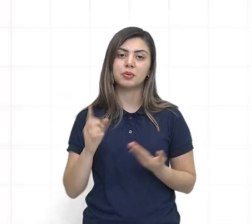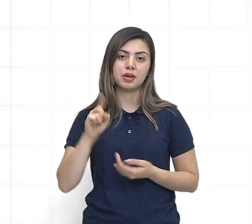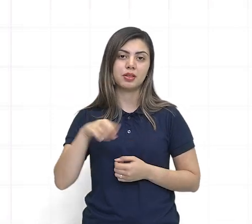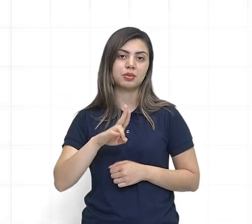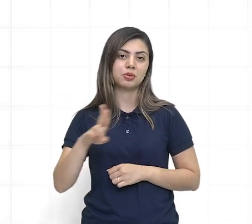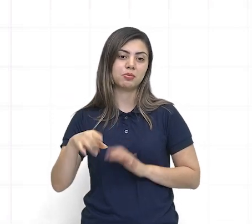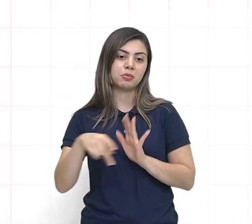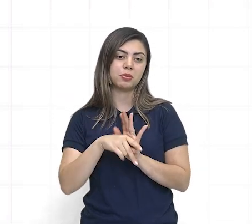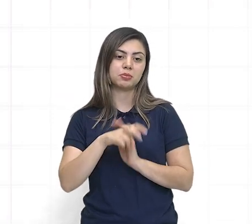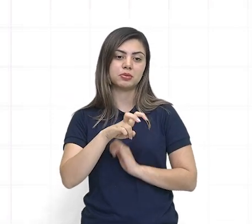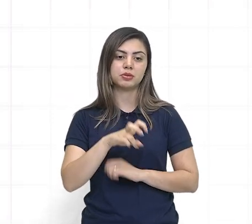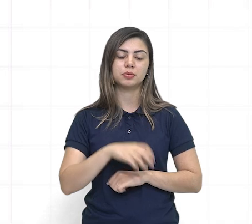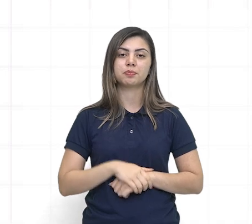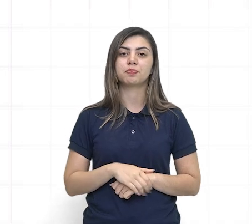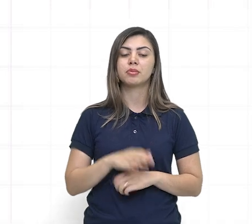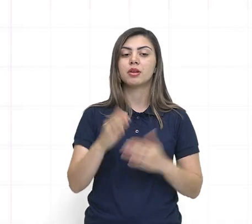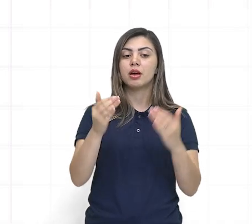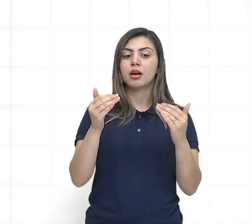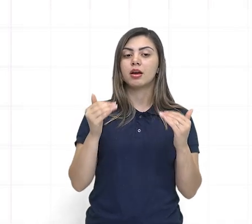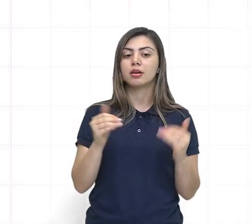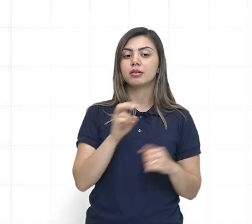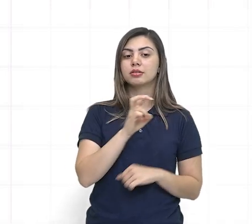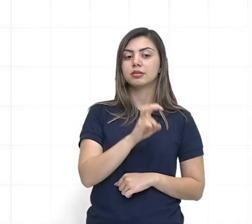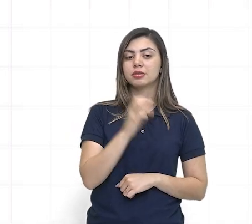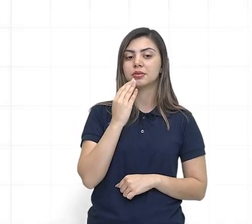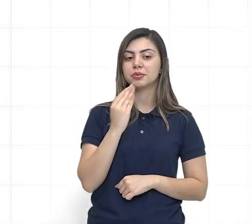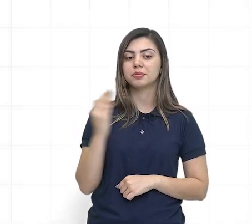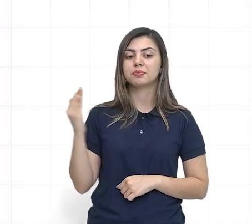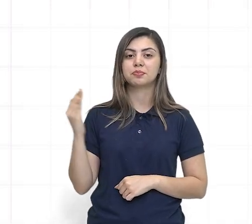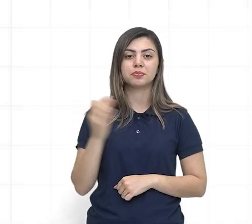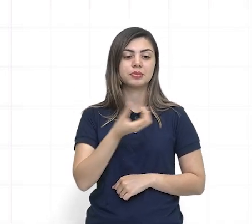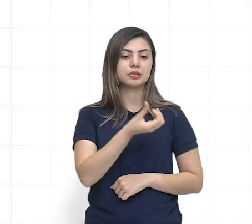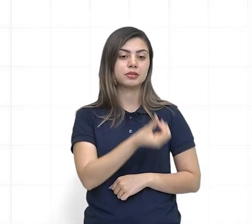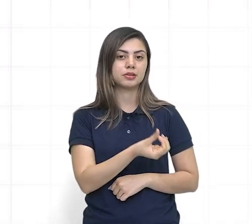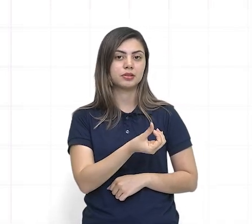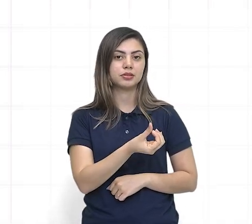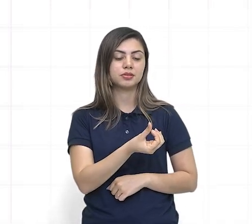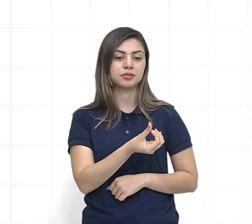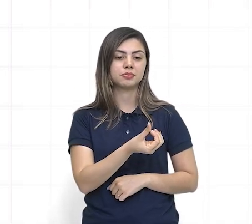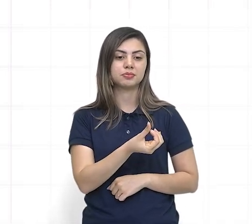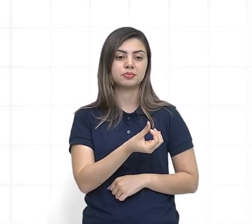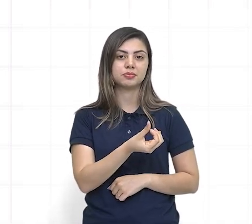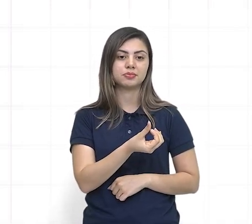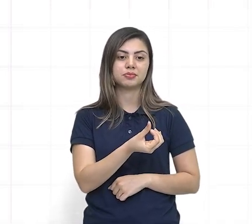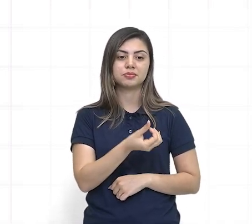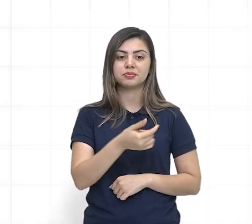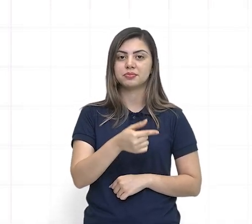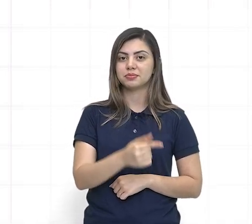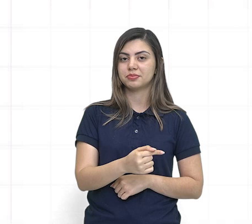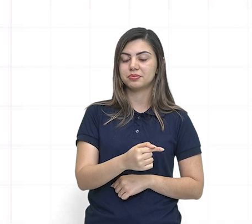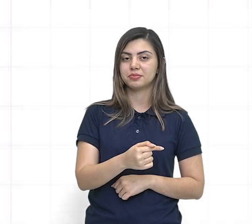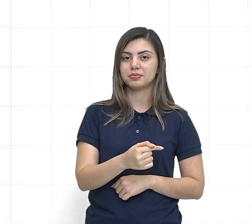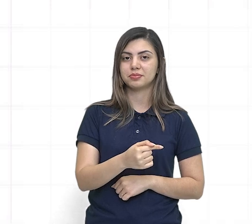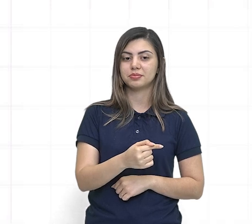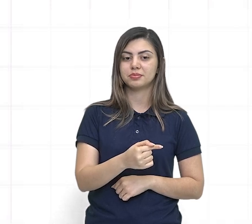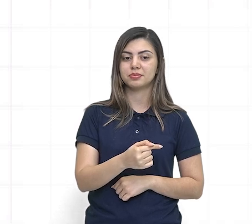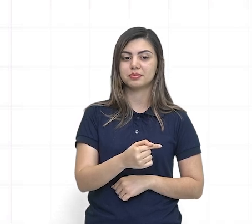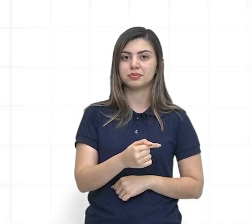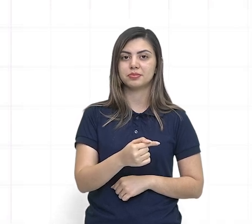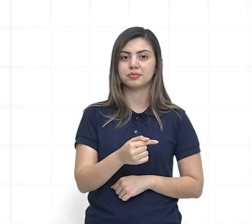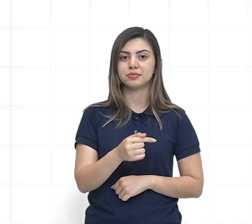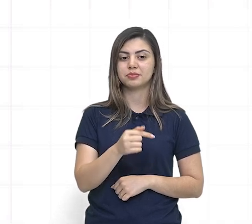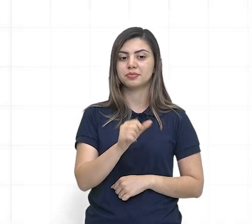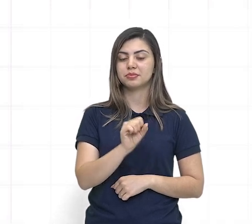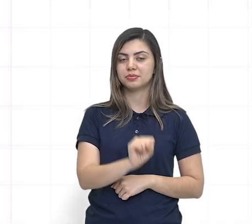da estrutura dele. 5 lados, pentágono. 6 lados, hexágono. 7 lados,